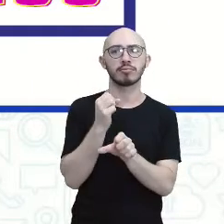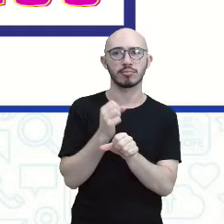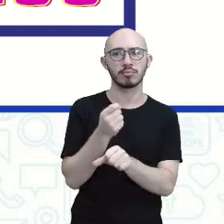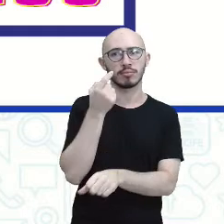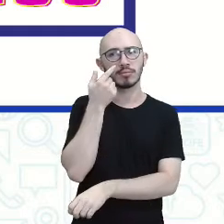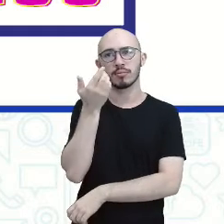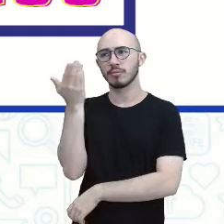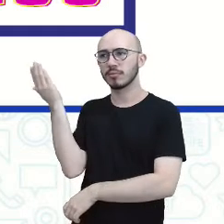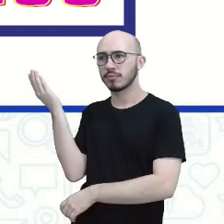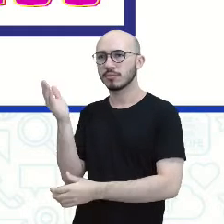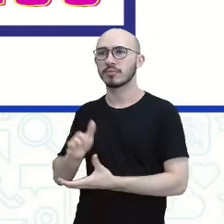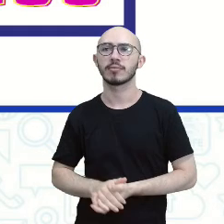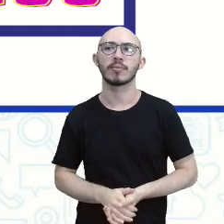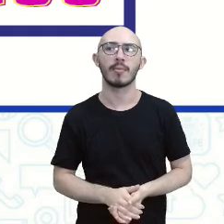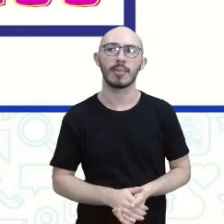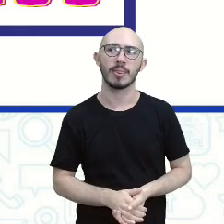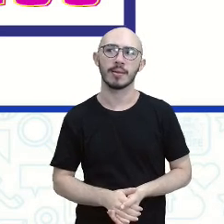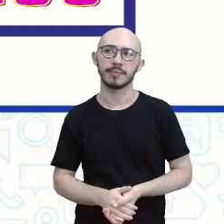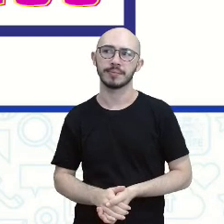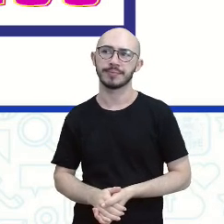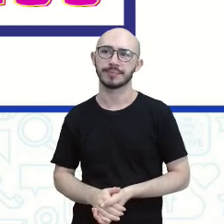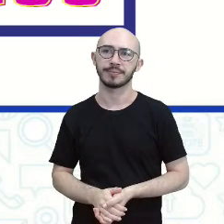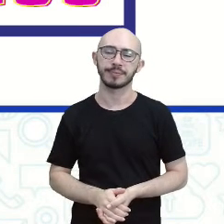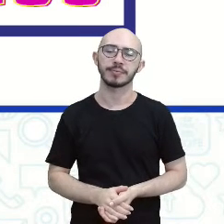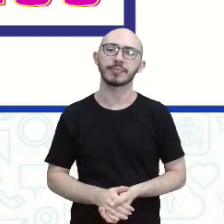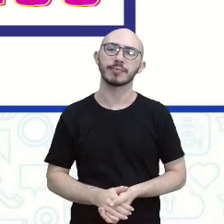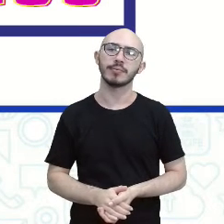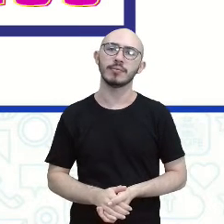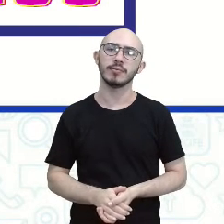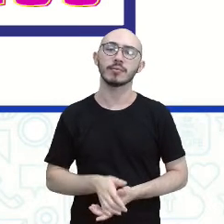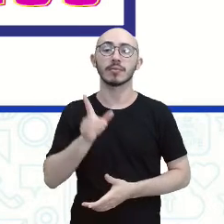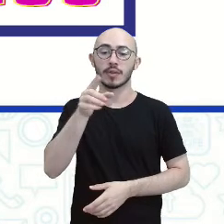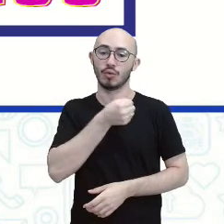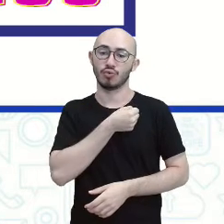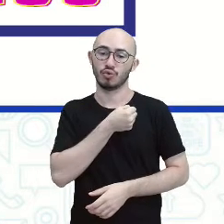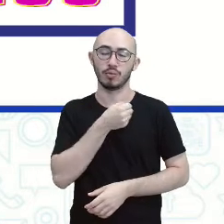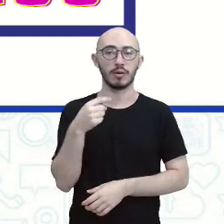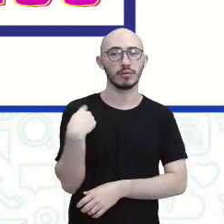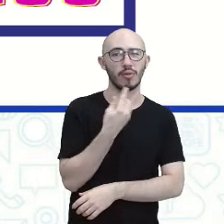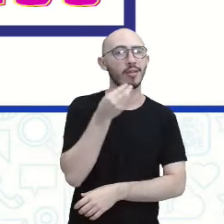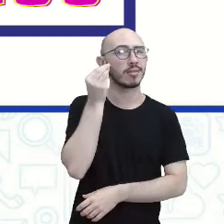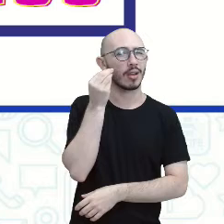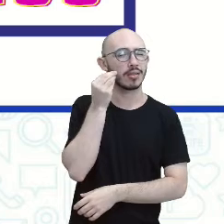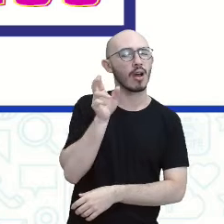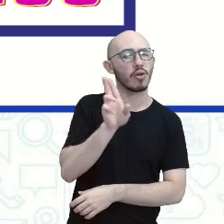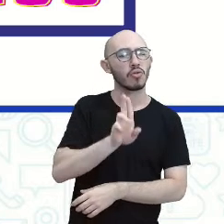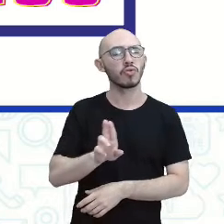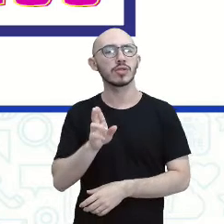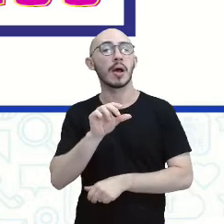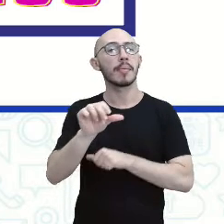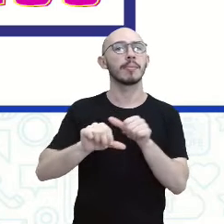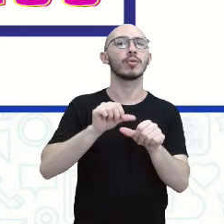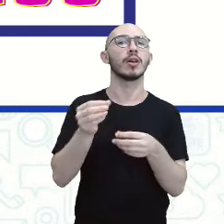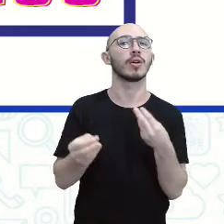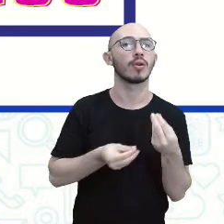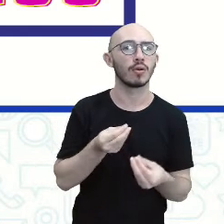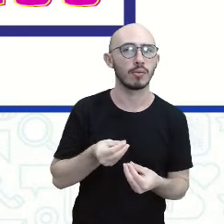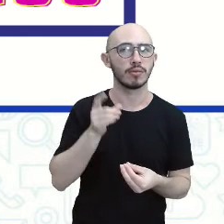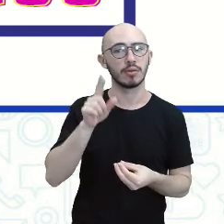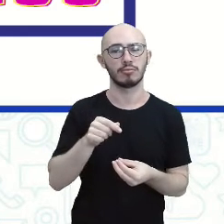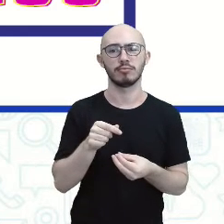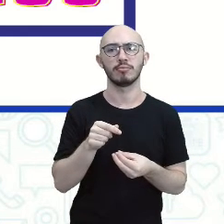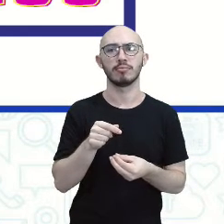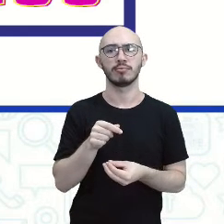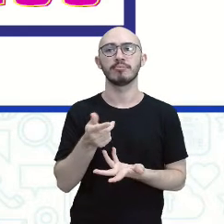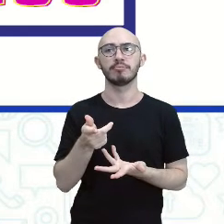número, esse número aí, que vai ser justamente o número que a gente vai tentar manipular. Ou seja, esse número ele é relativamente grande